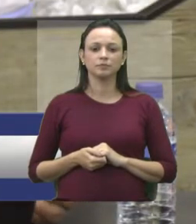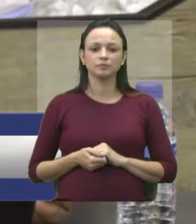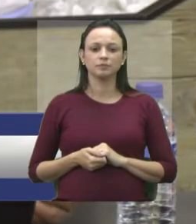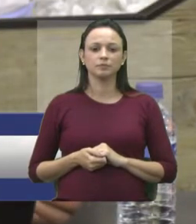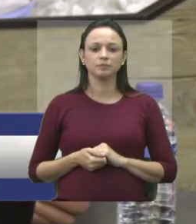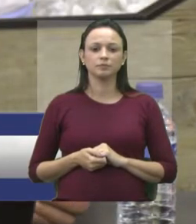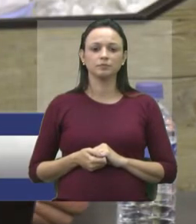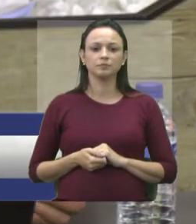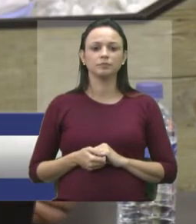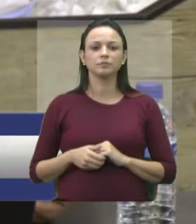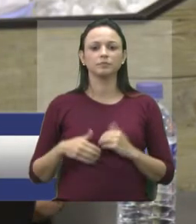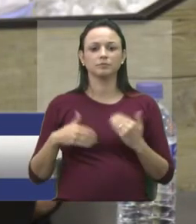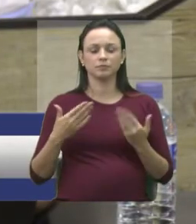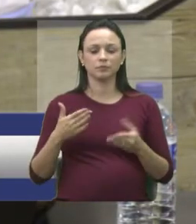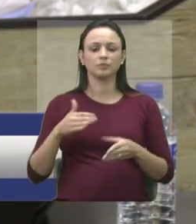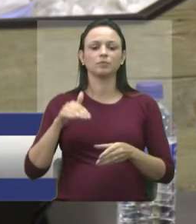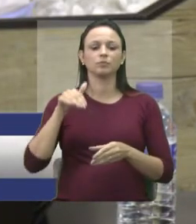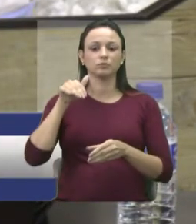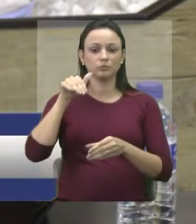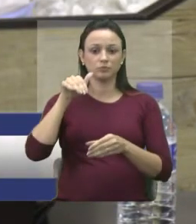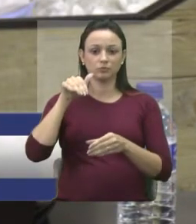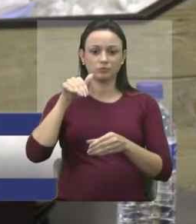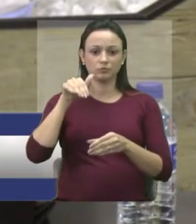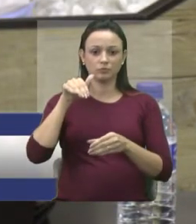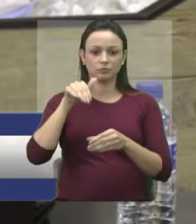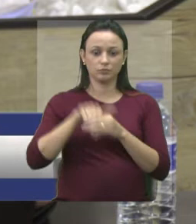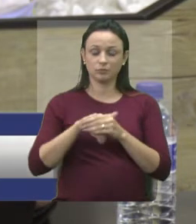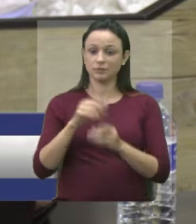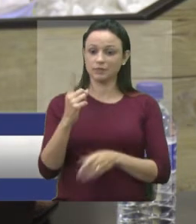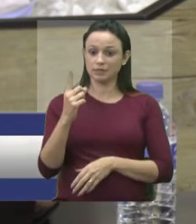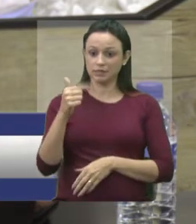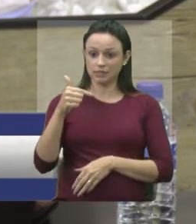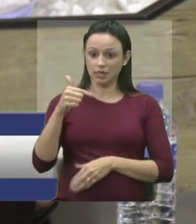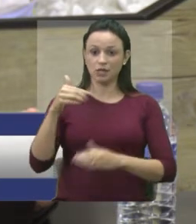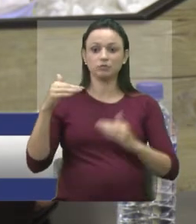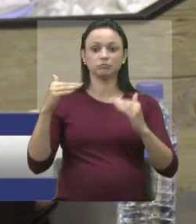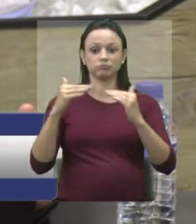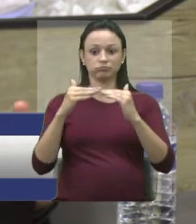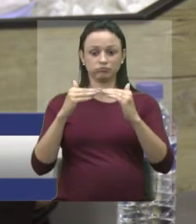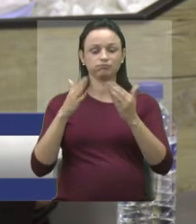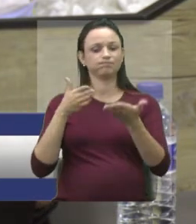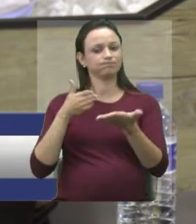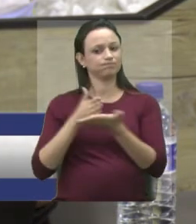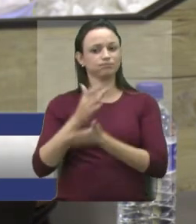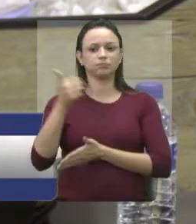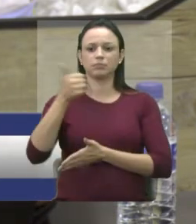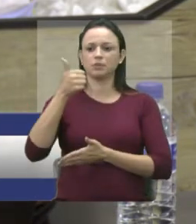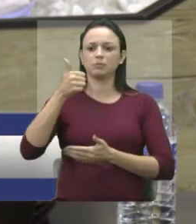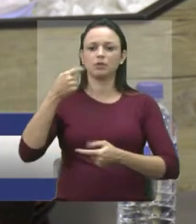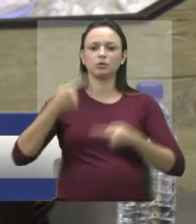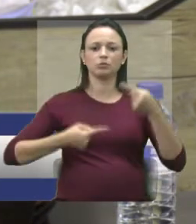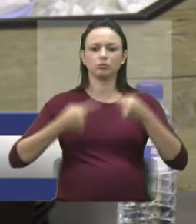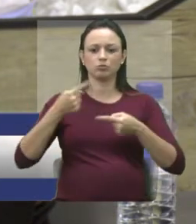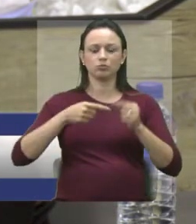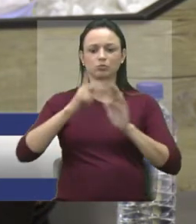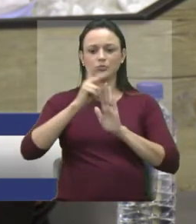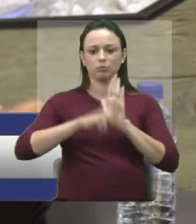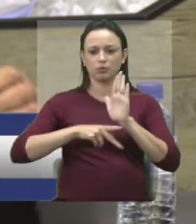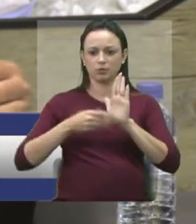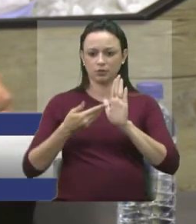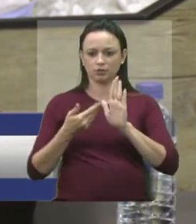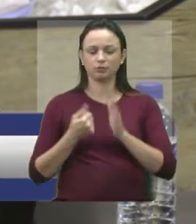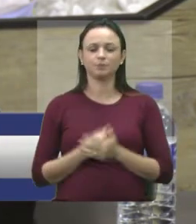Tendo recebido votos, 17 votos favoráveis, está aprovado em primeira discussão o referido processo.